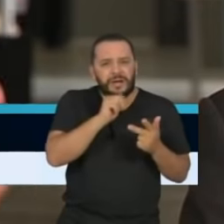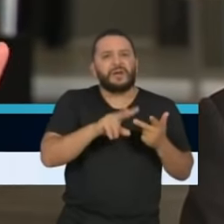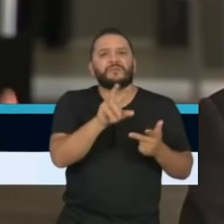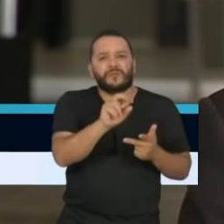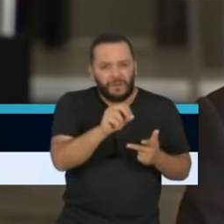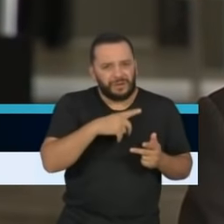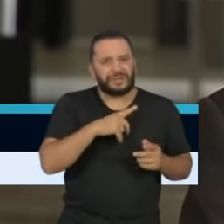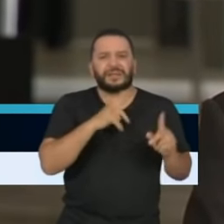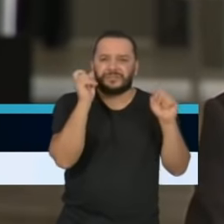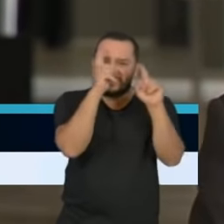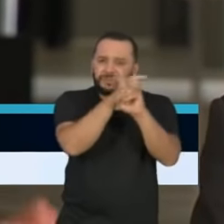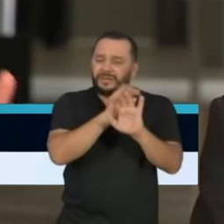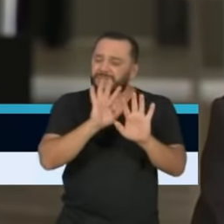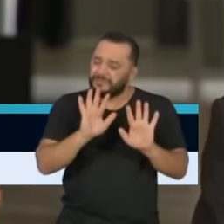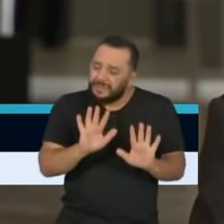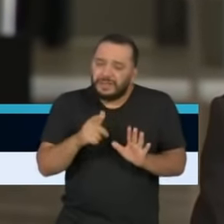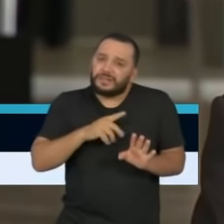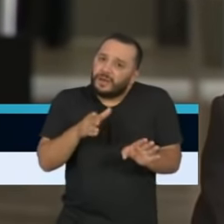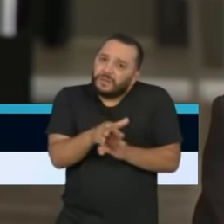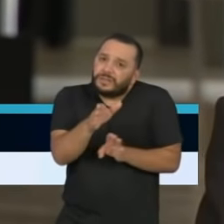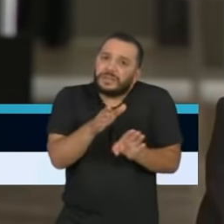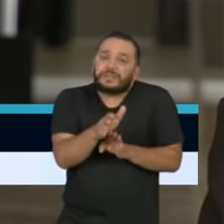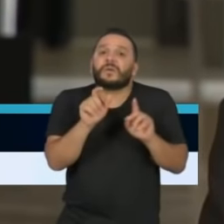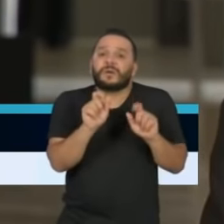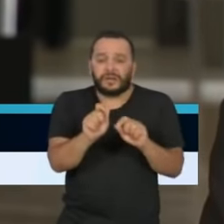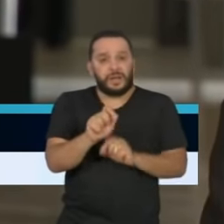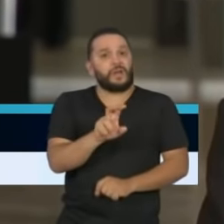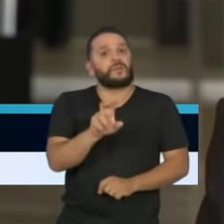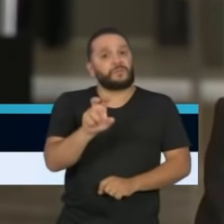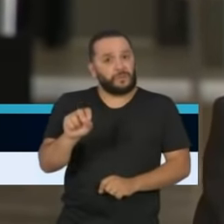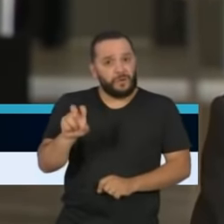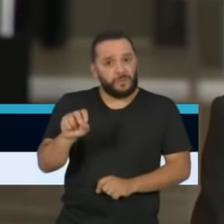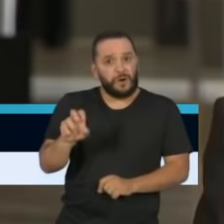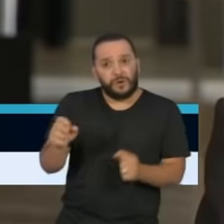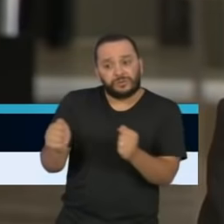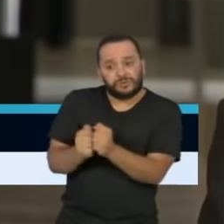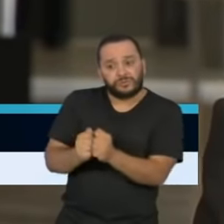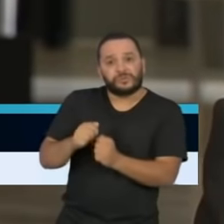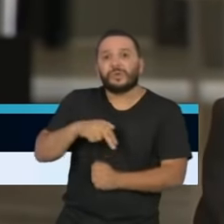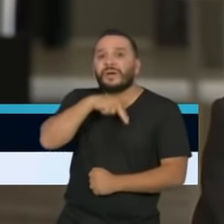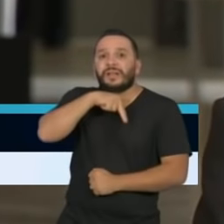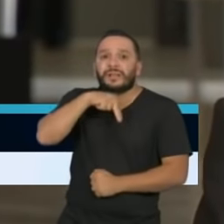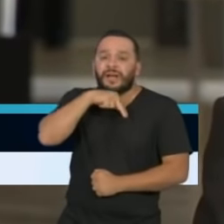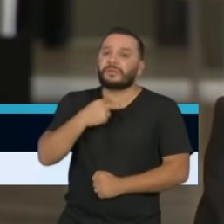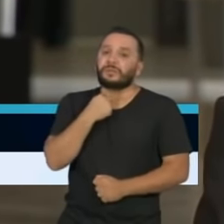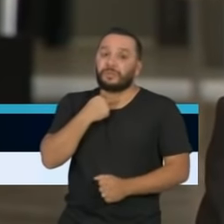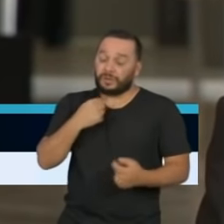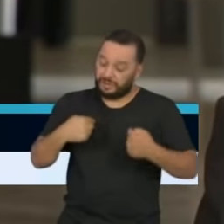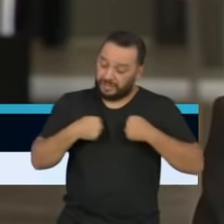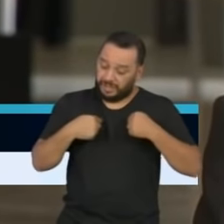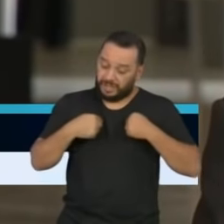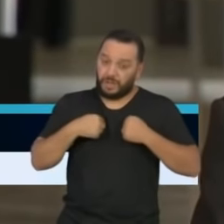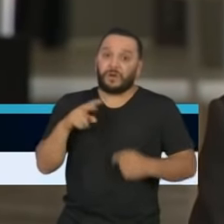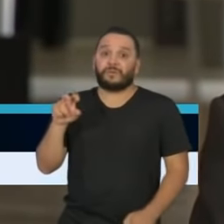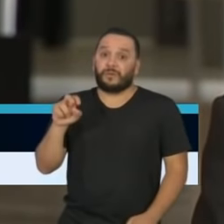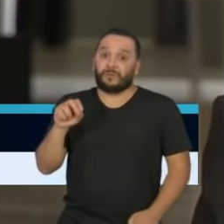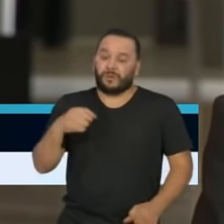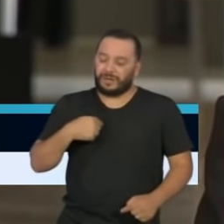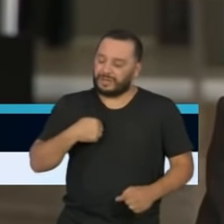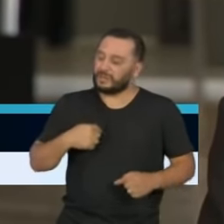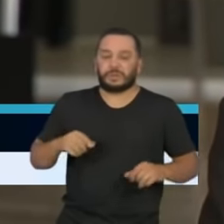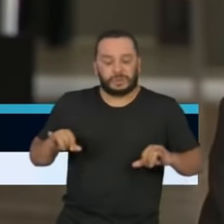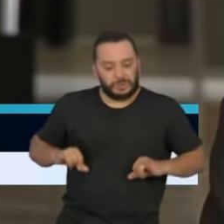entendemos. Mas a recomendação é que os avós sejam poupados. E aí uma declaração pessoal, eu como avô, o sofrimento maior